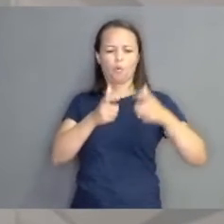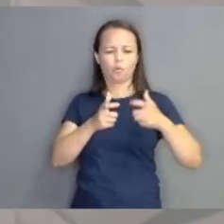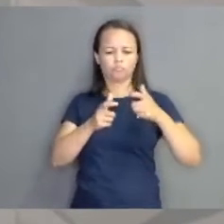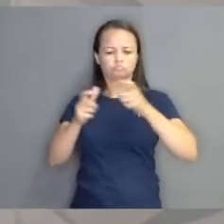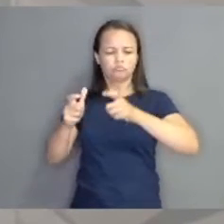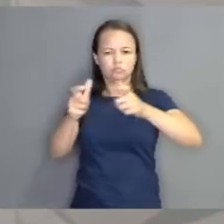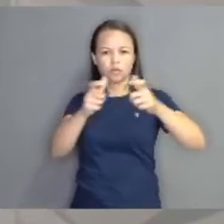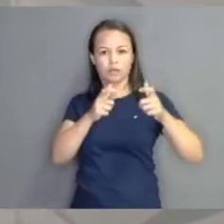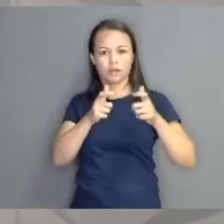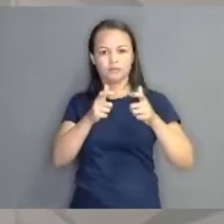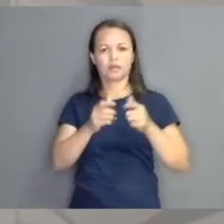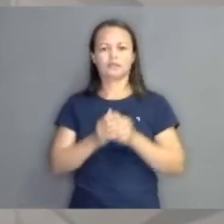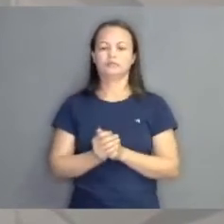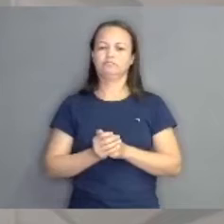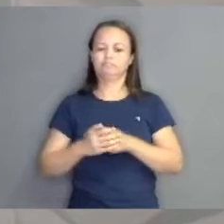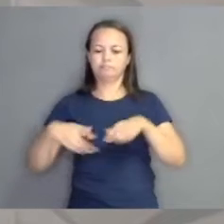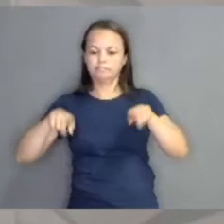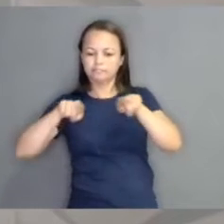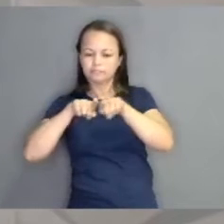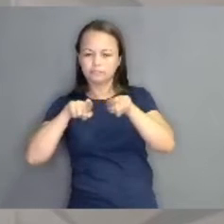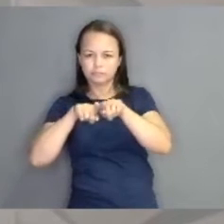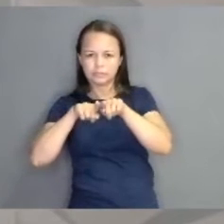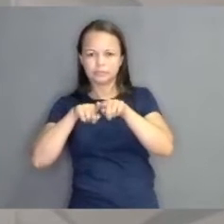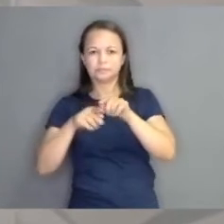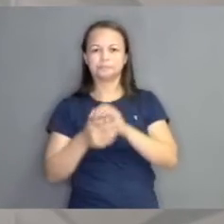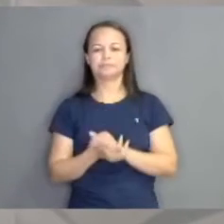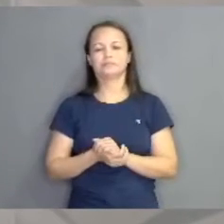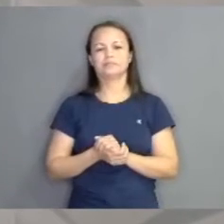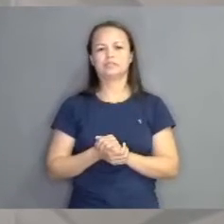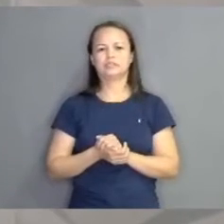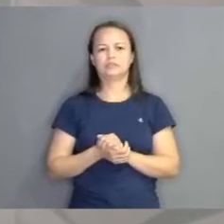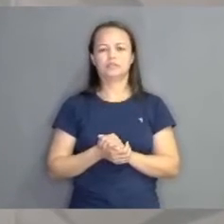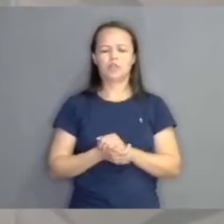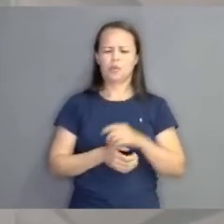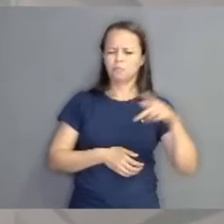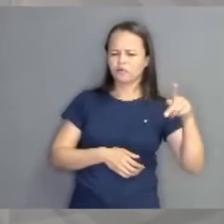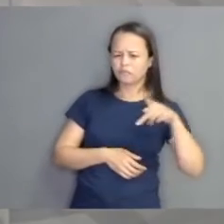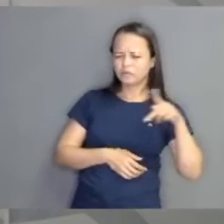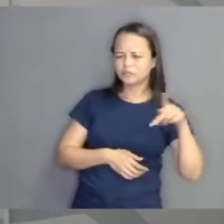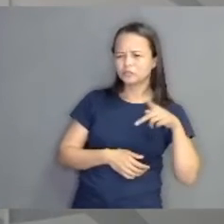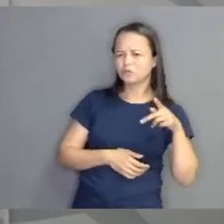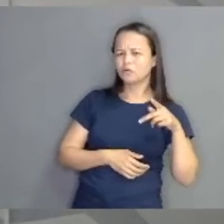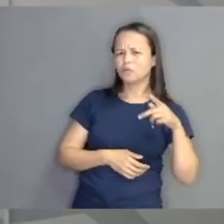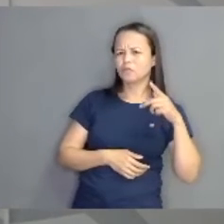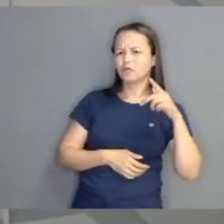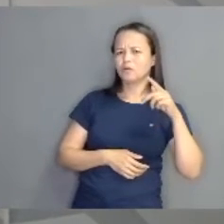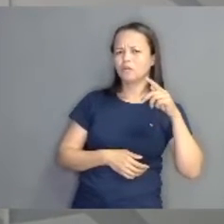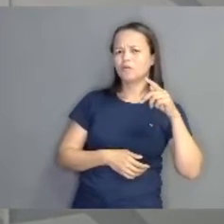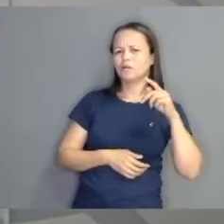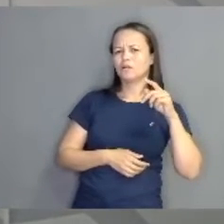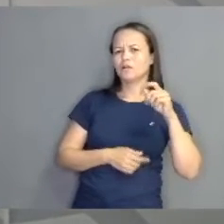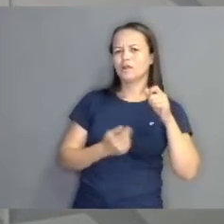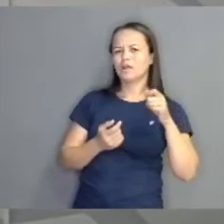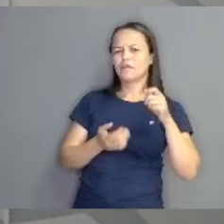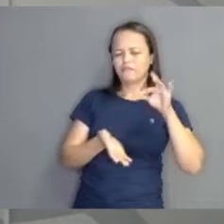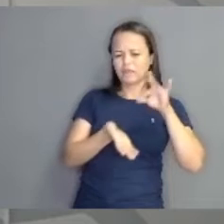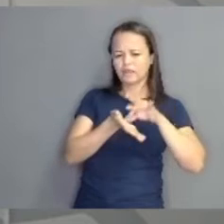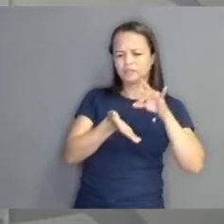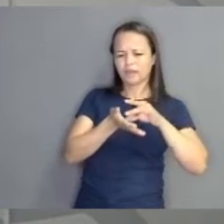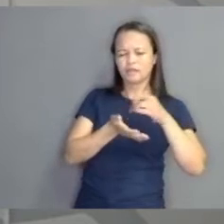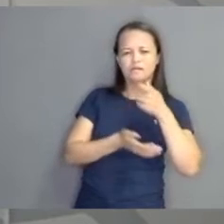Também. Tá certo? Também. Professor Flávio, É verdade que a Inglaterra